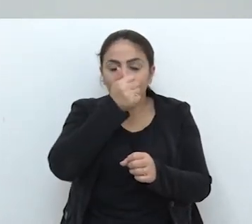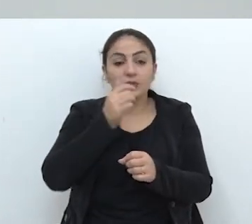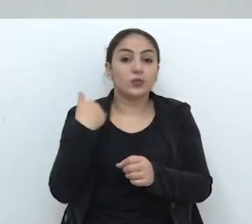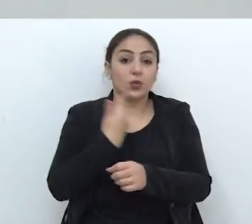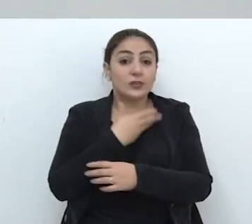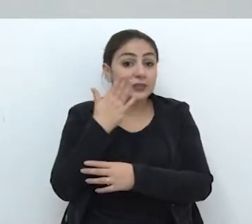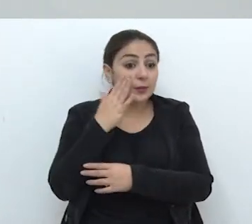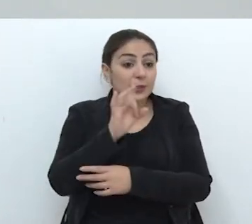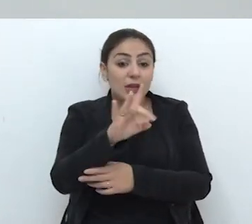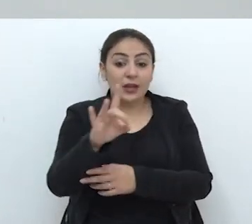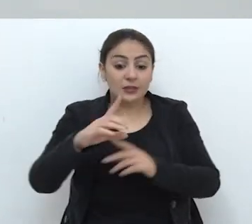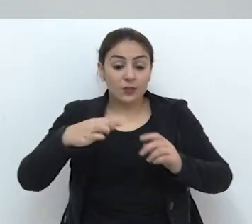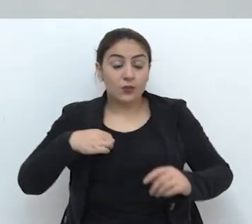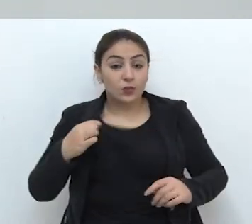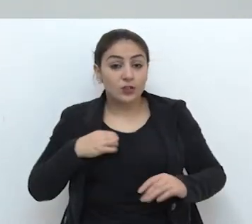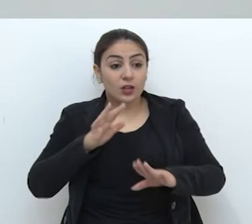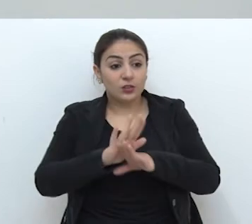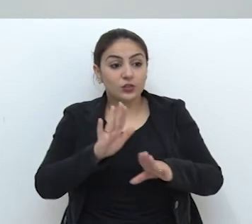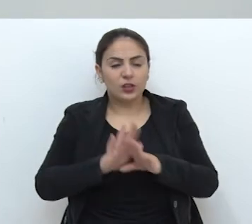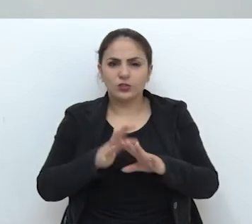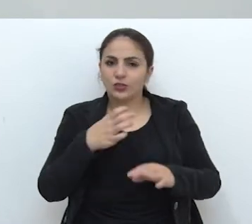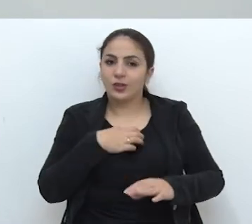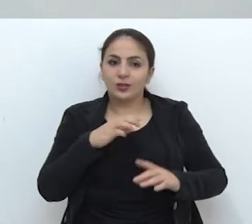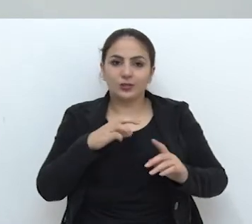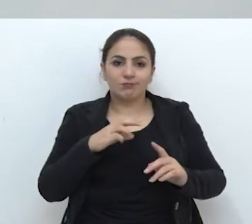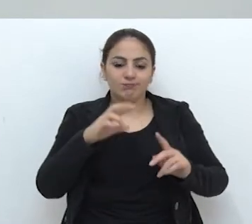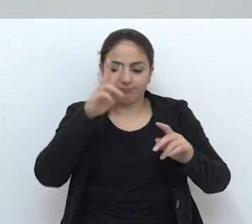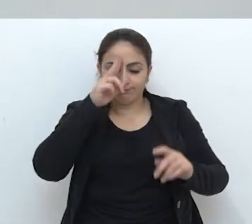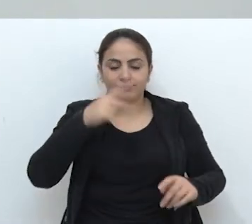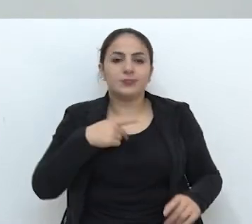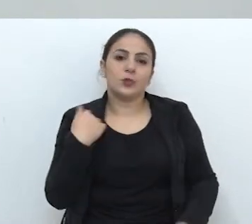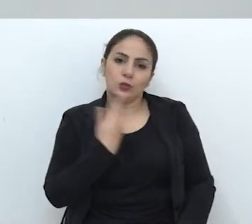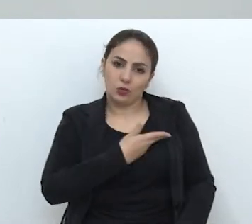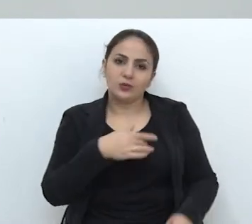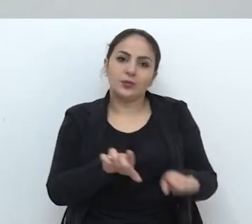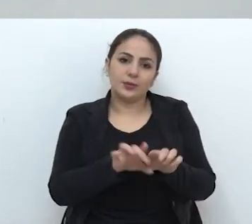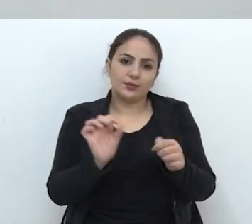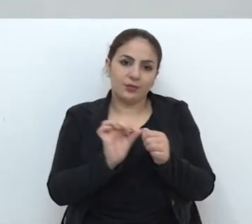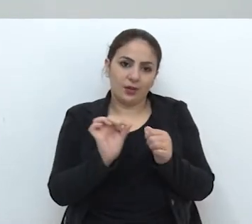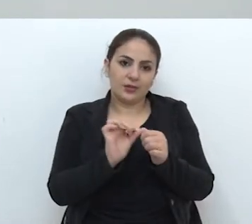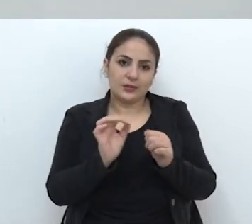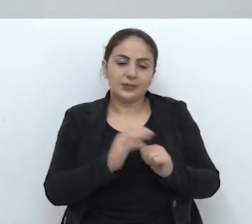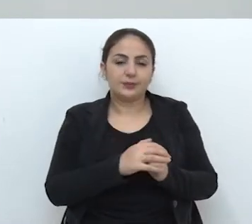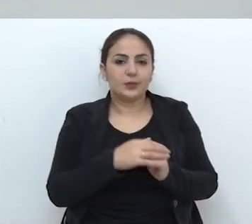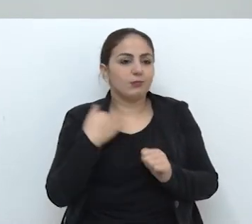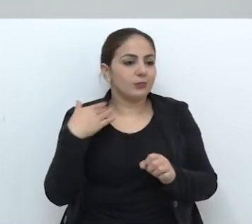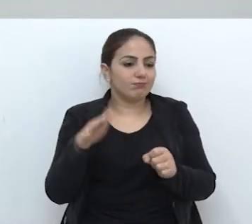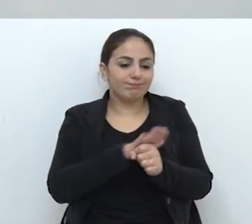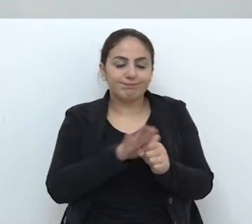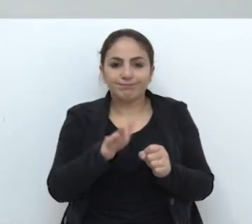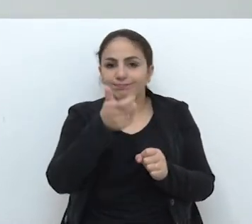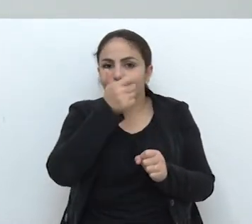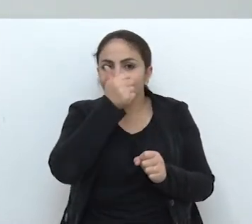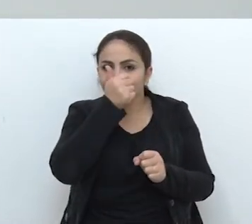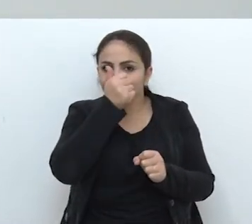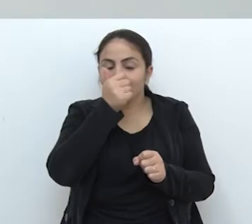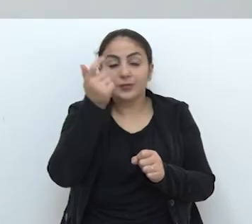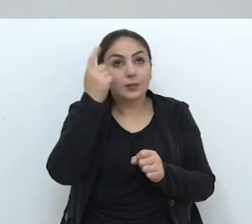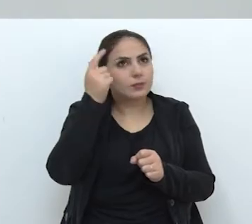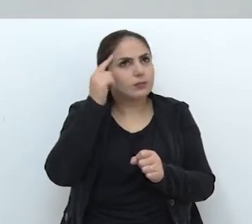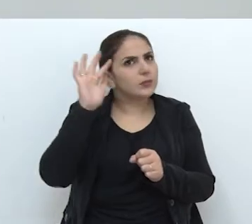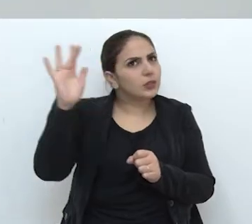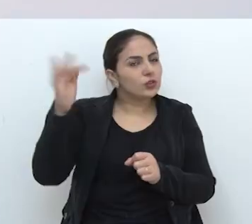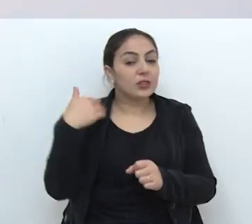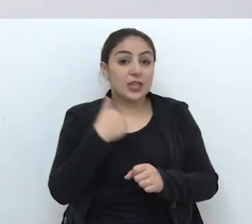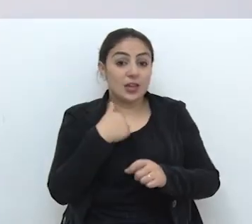dos voluntários consegue ajudar de forma individual, nós também fazemos, mas estamos lotados, não é? Você imagina, se